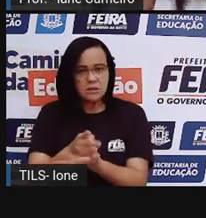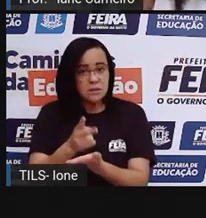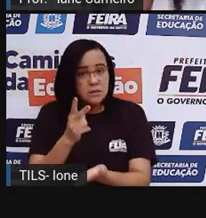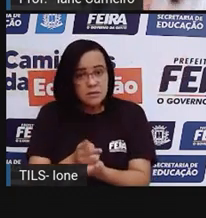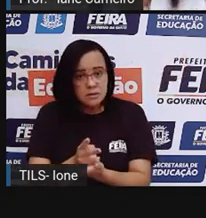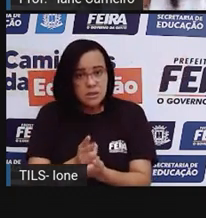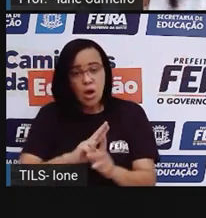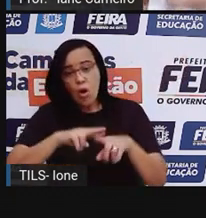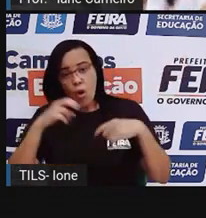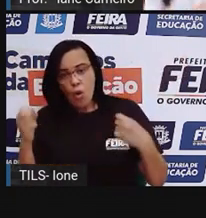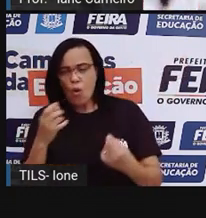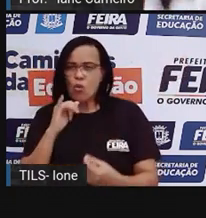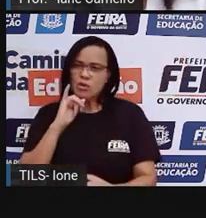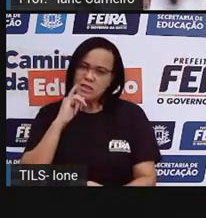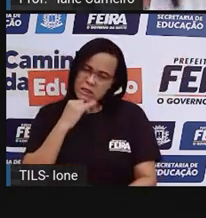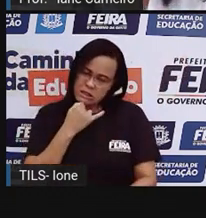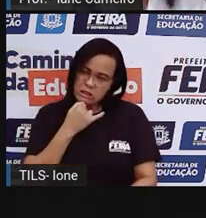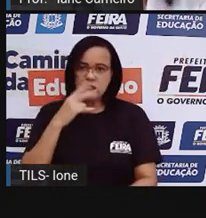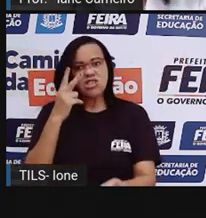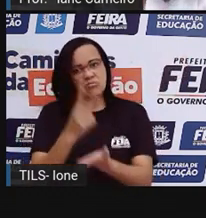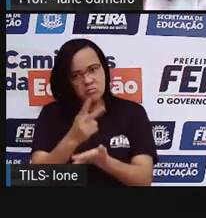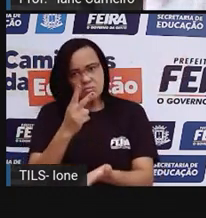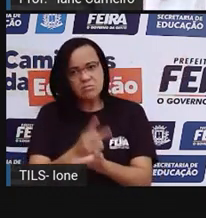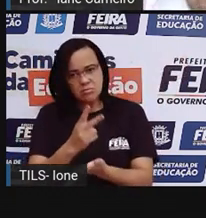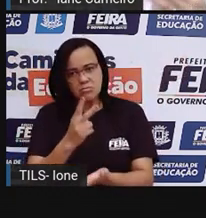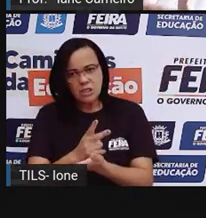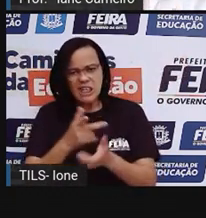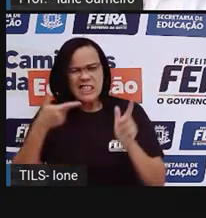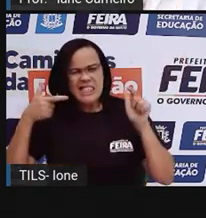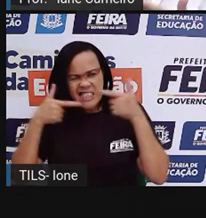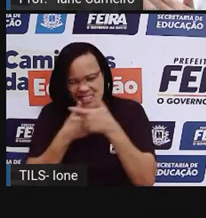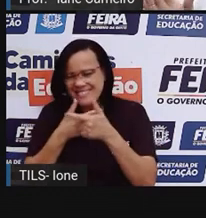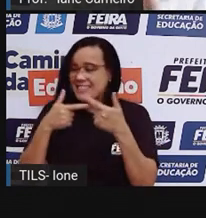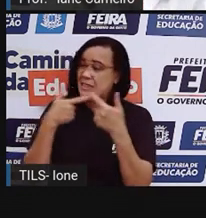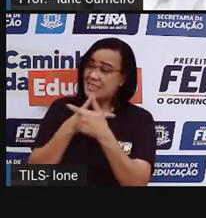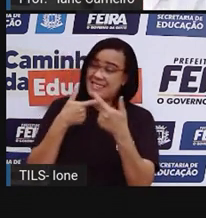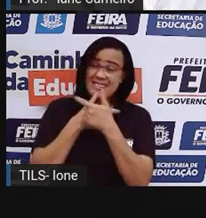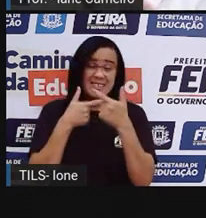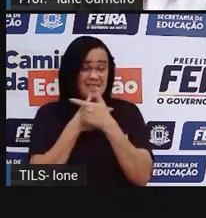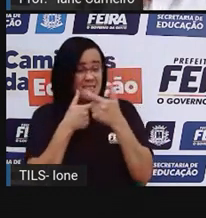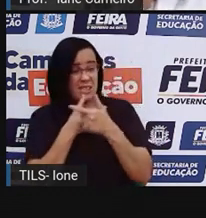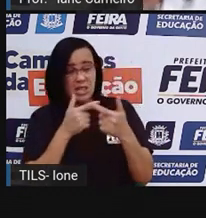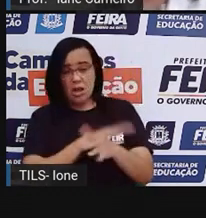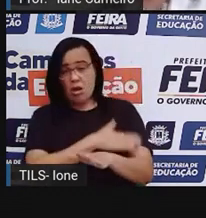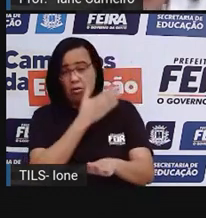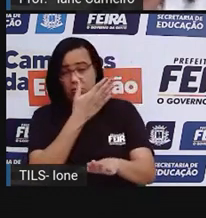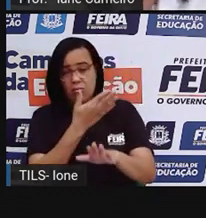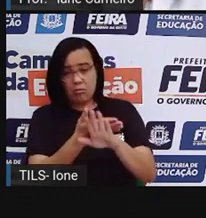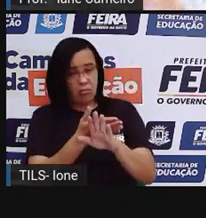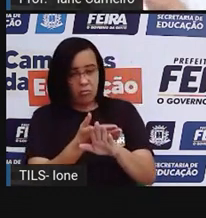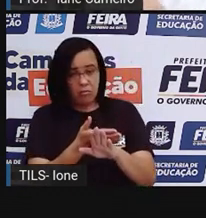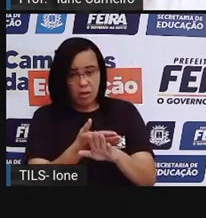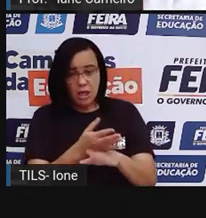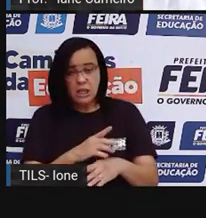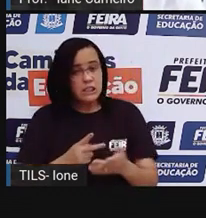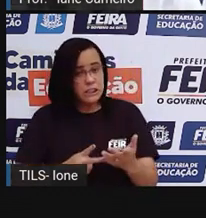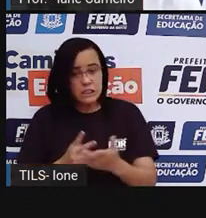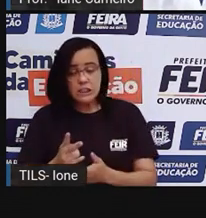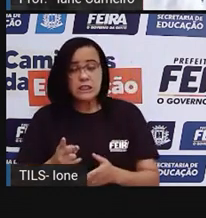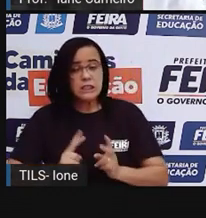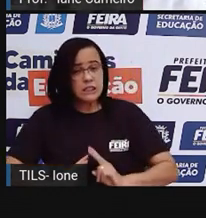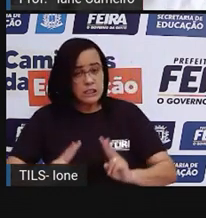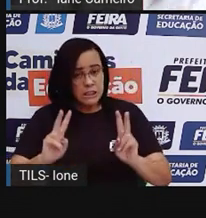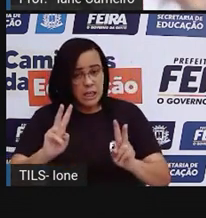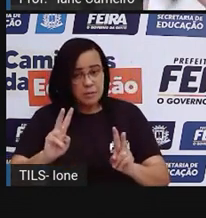tempo todo, né? Ninguém anda rindo o dia todo, né? Tem, ó, momentos que a gente está um pouco feliz, né? Tem momentos que a gente está